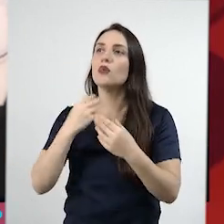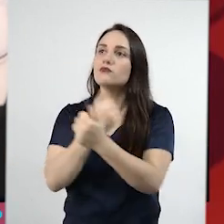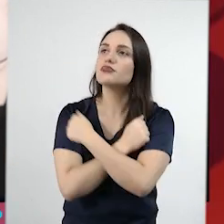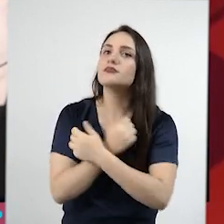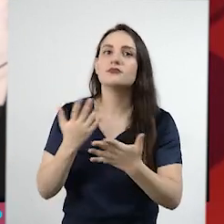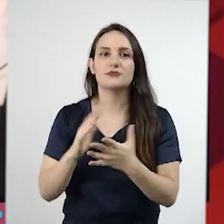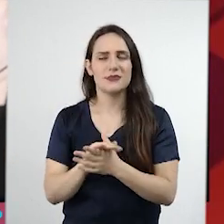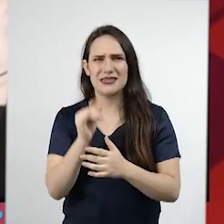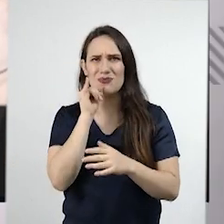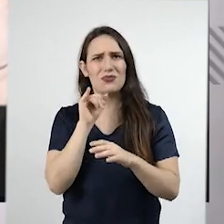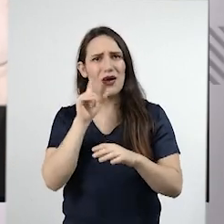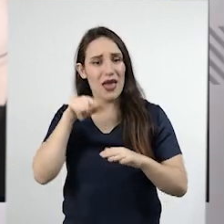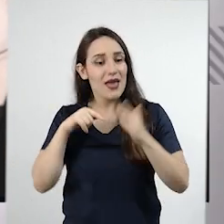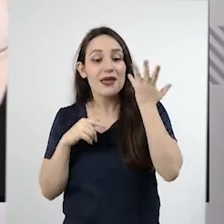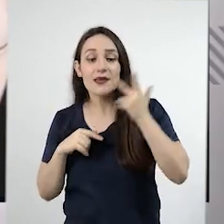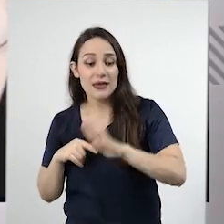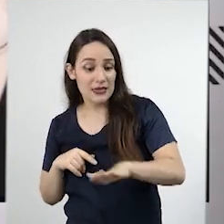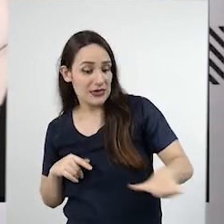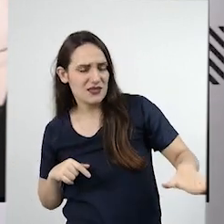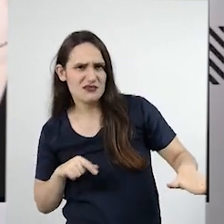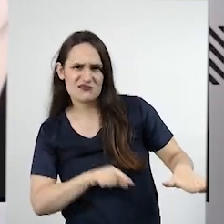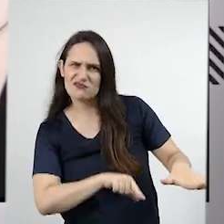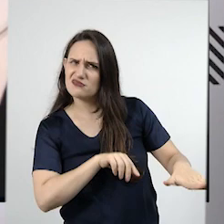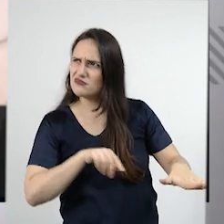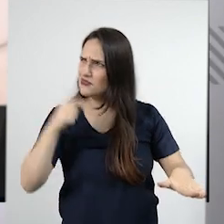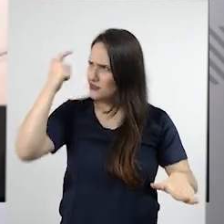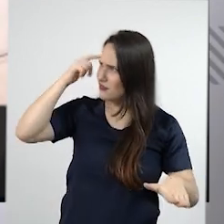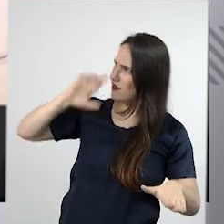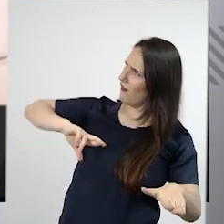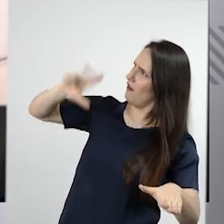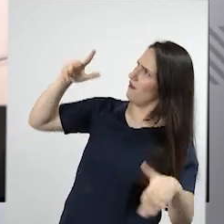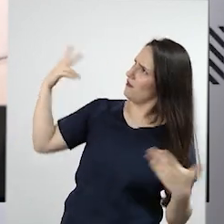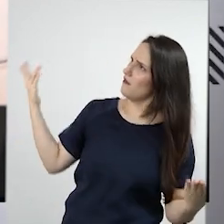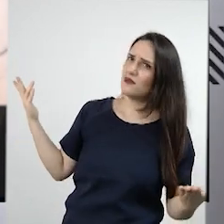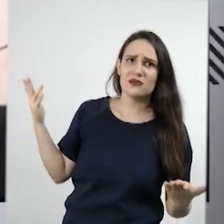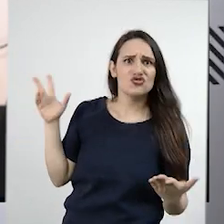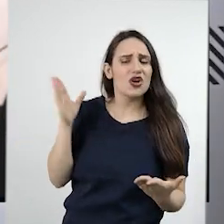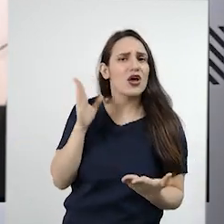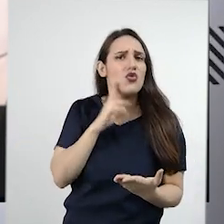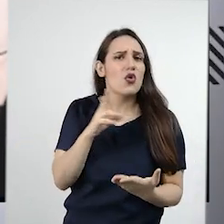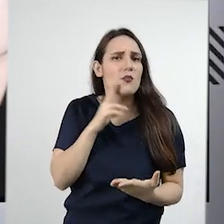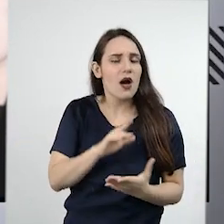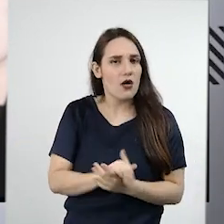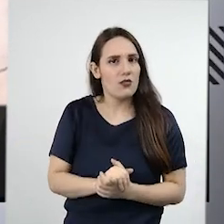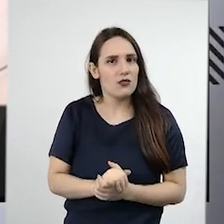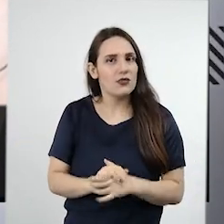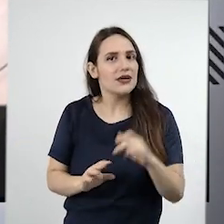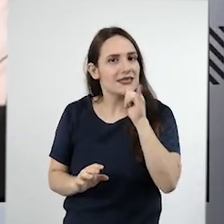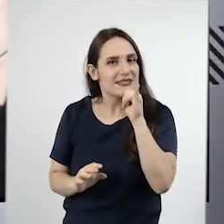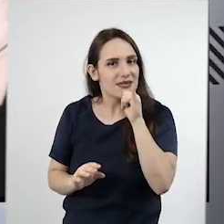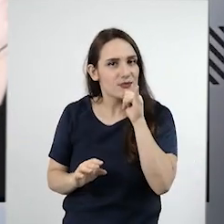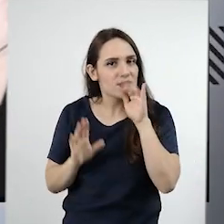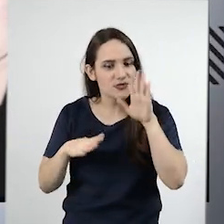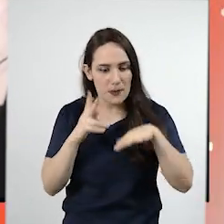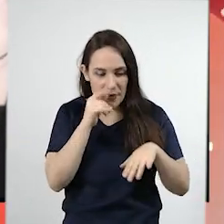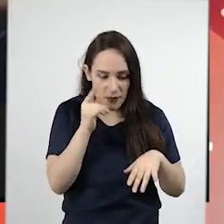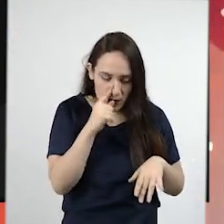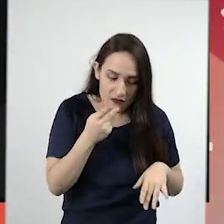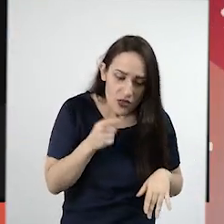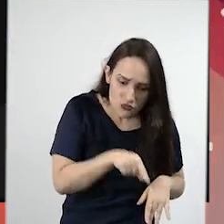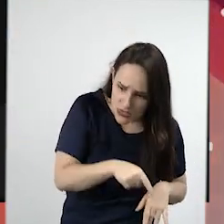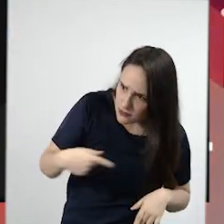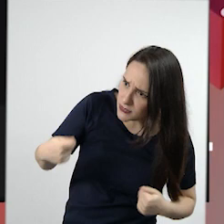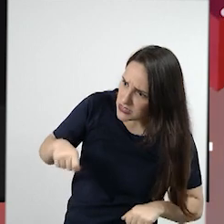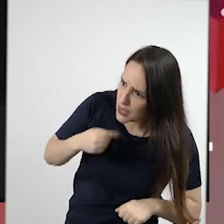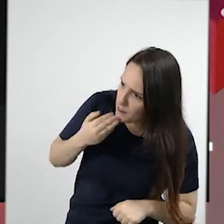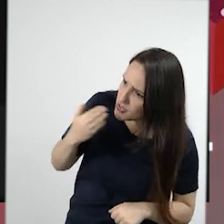Então, assim, para as crianças também isso impacta muito, porque as crianças estão acostumadas a escutar. Não, vai lá, tem que pedir bênção,